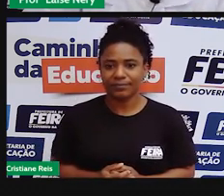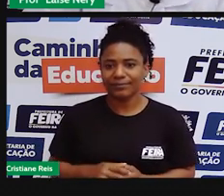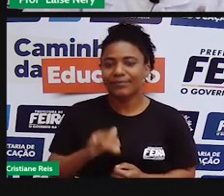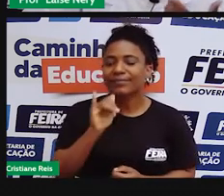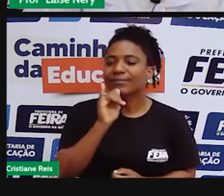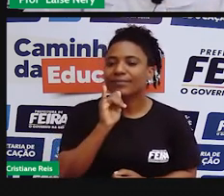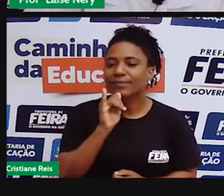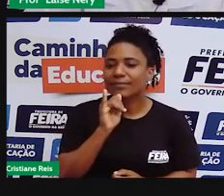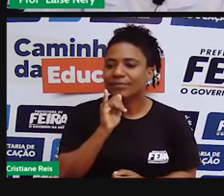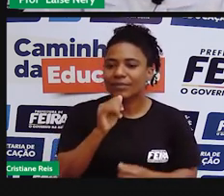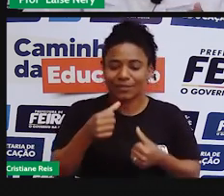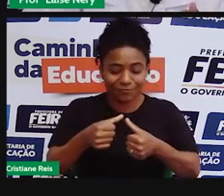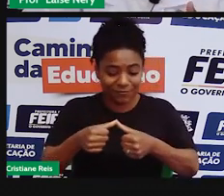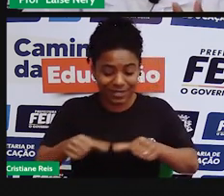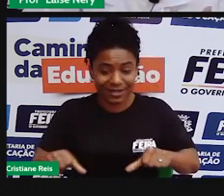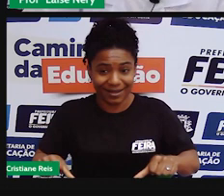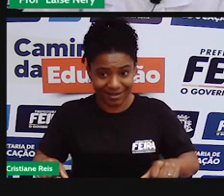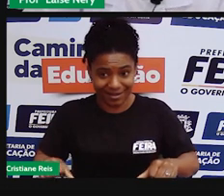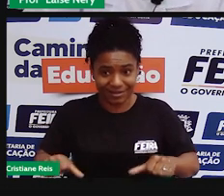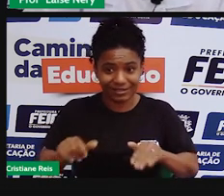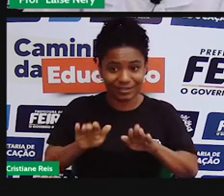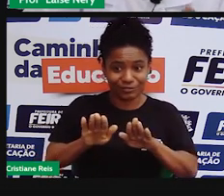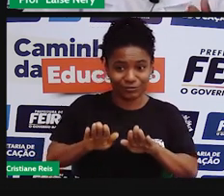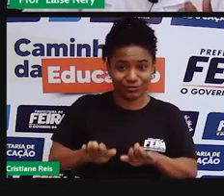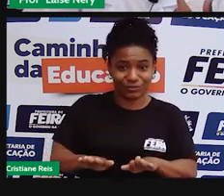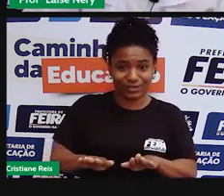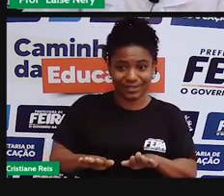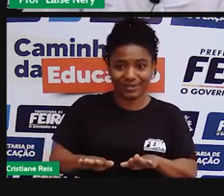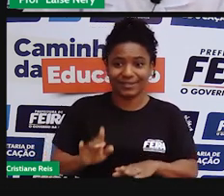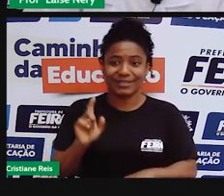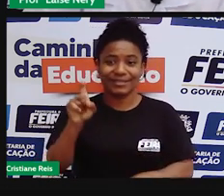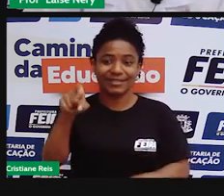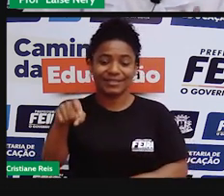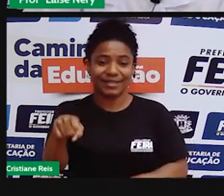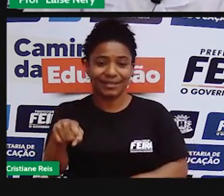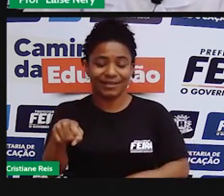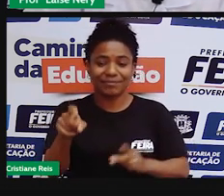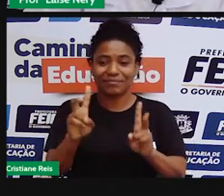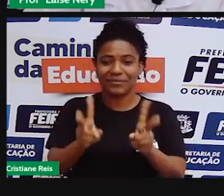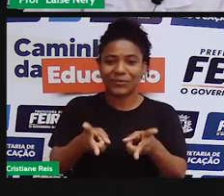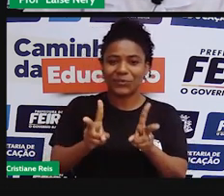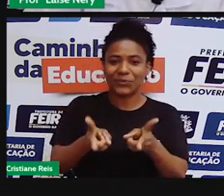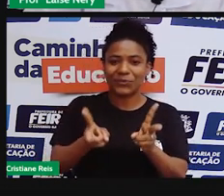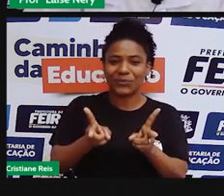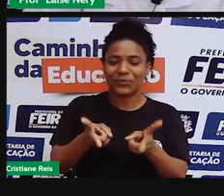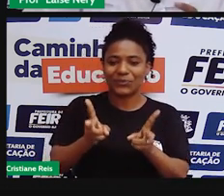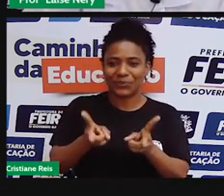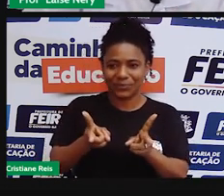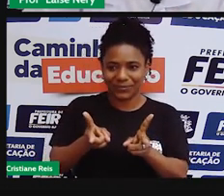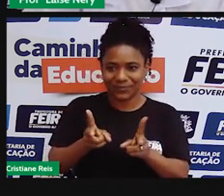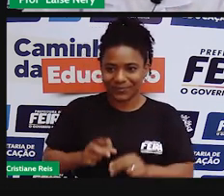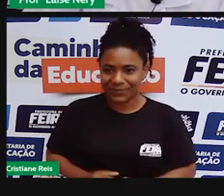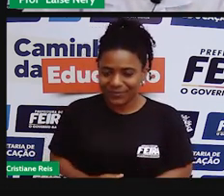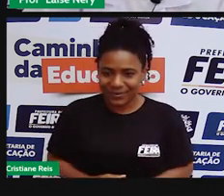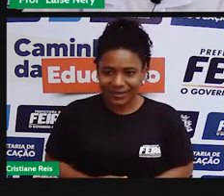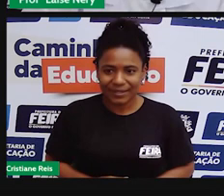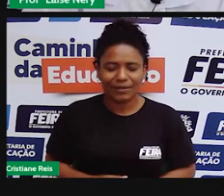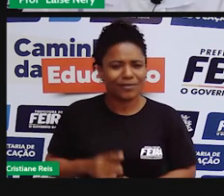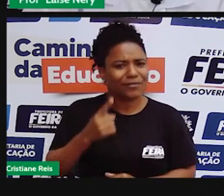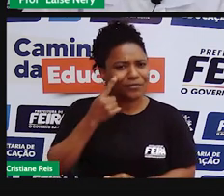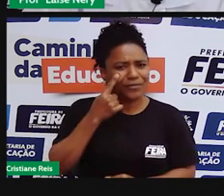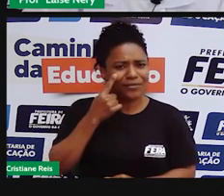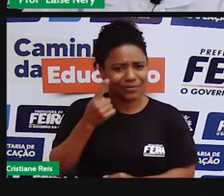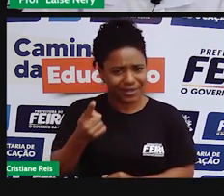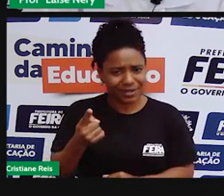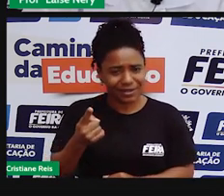estão eles ficar estar ser permanecer O interessante é que